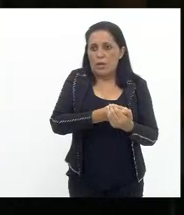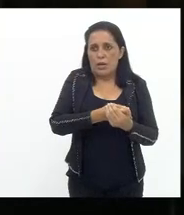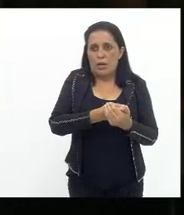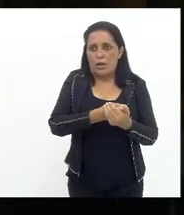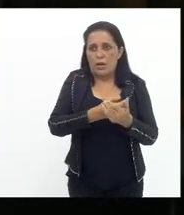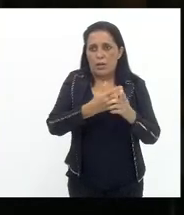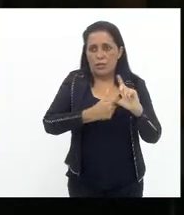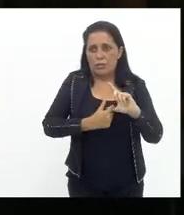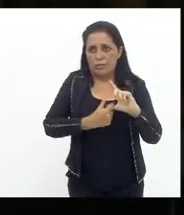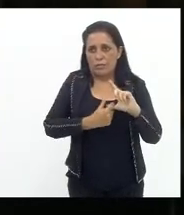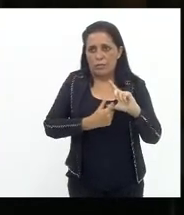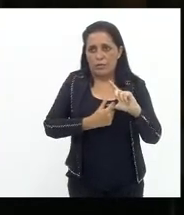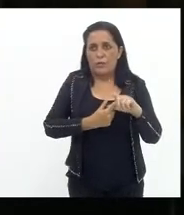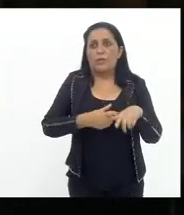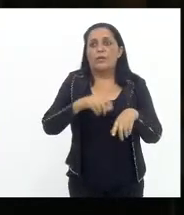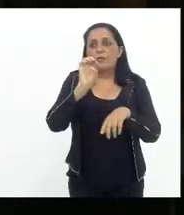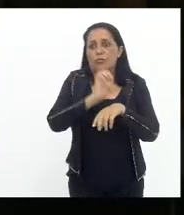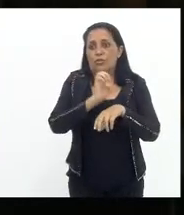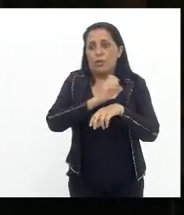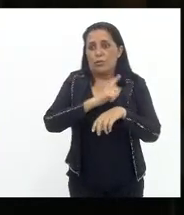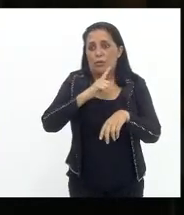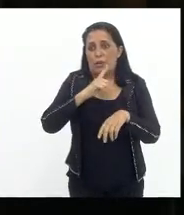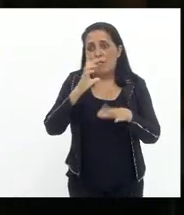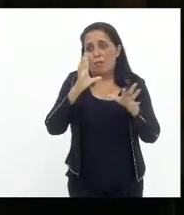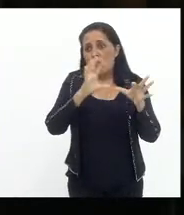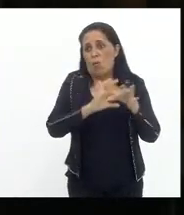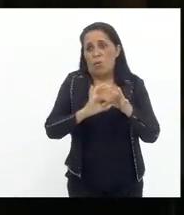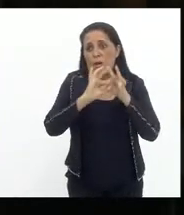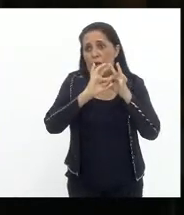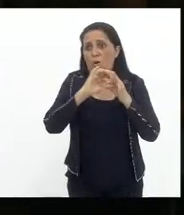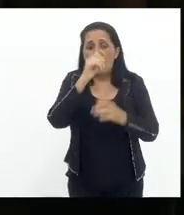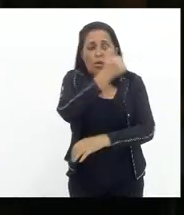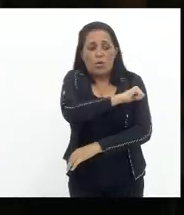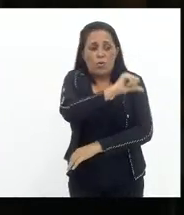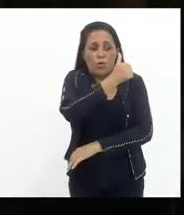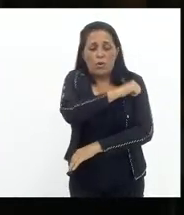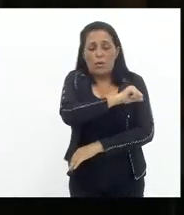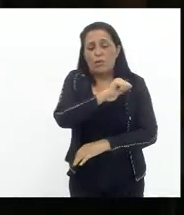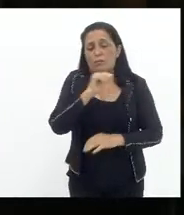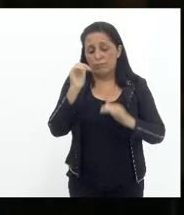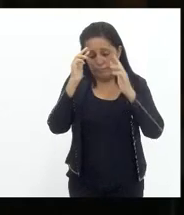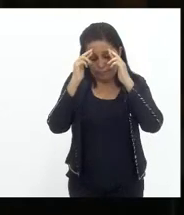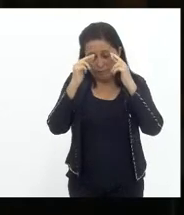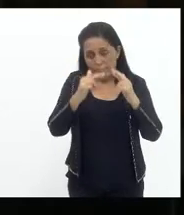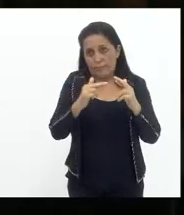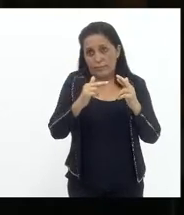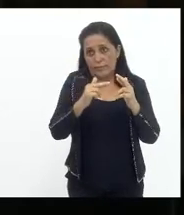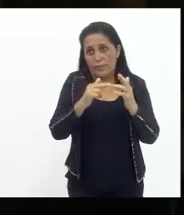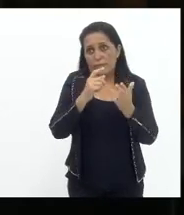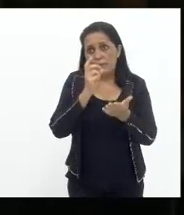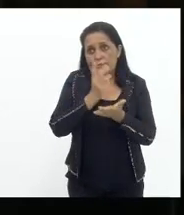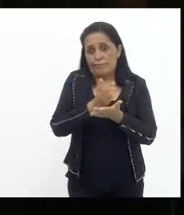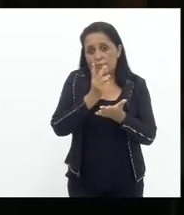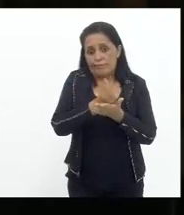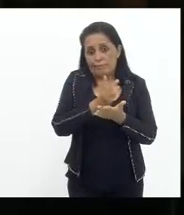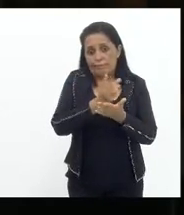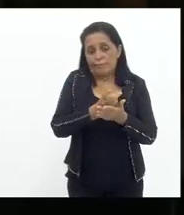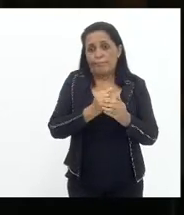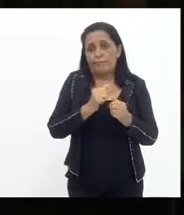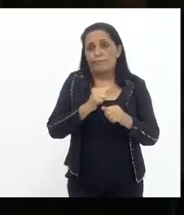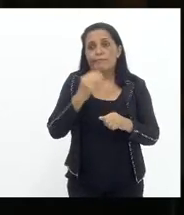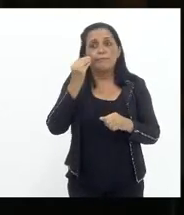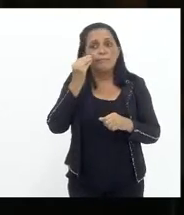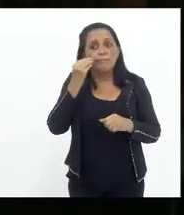Estado tem com a União. E o Rio de Janeiro vai ter que respeitar as condições do regime de recuperação fiscal. Essa